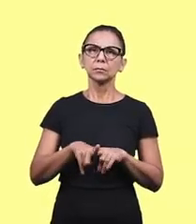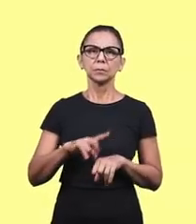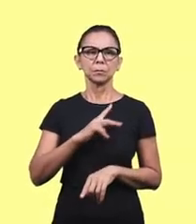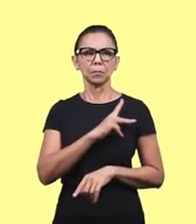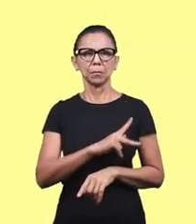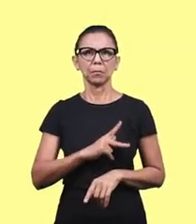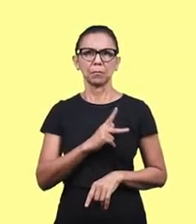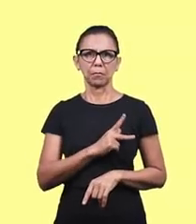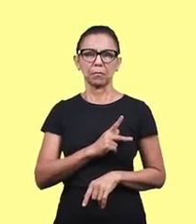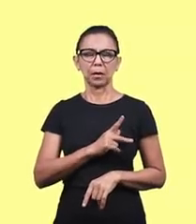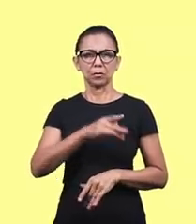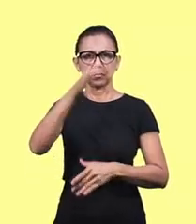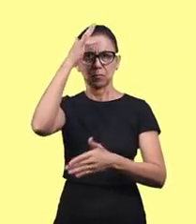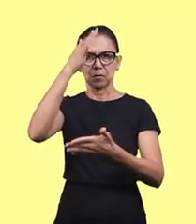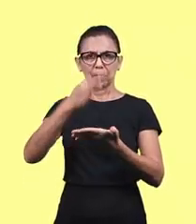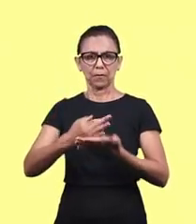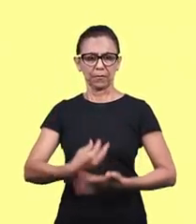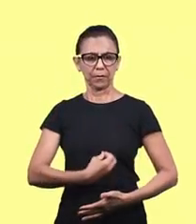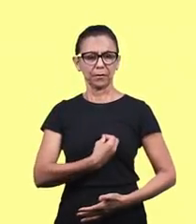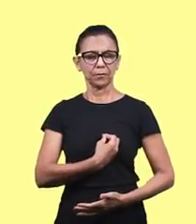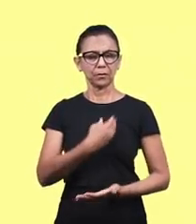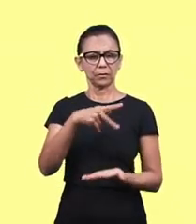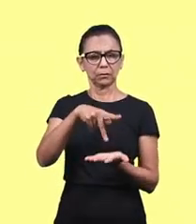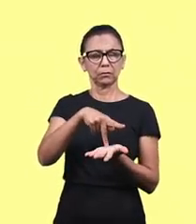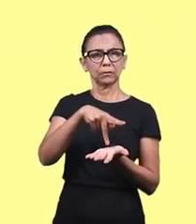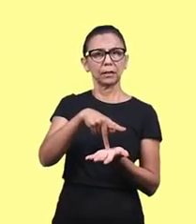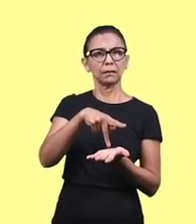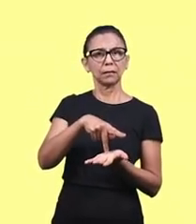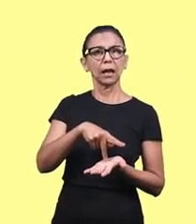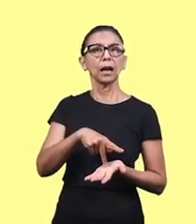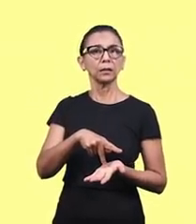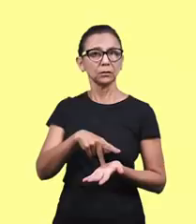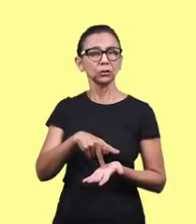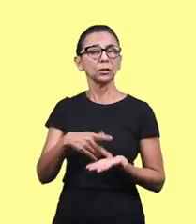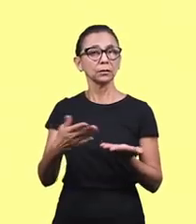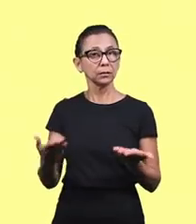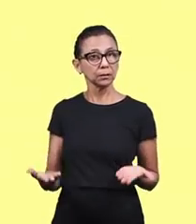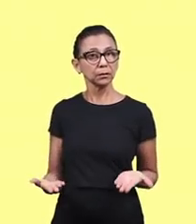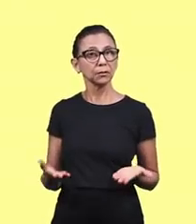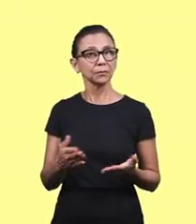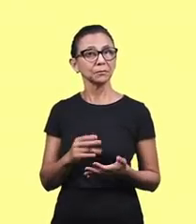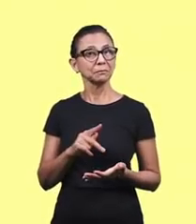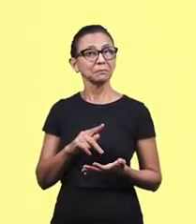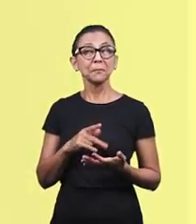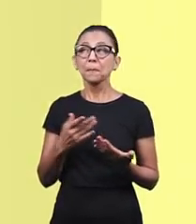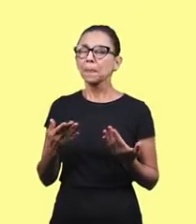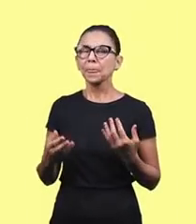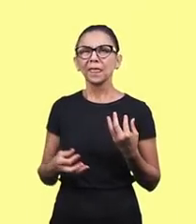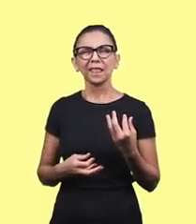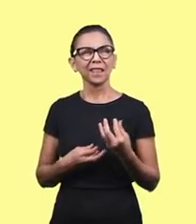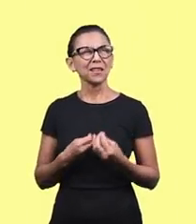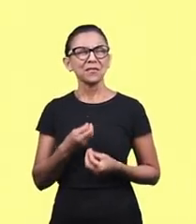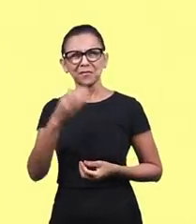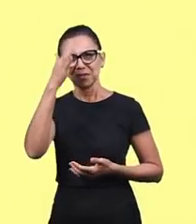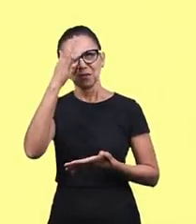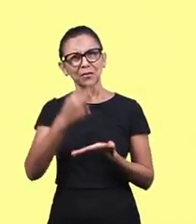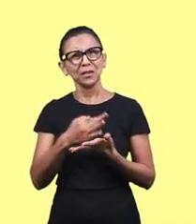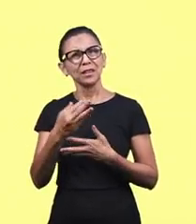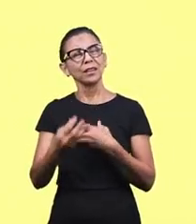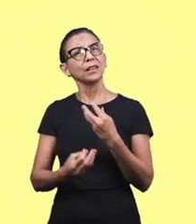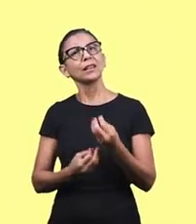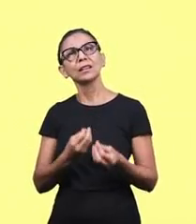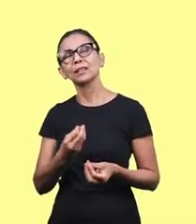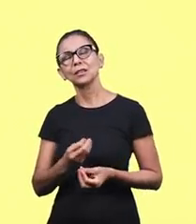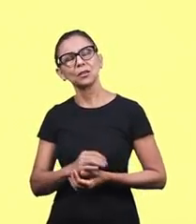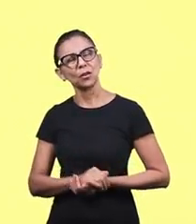verdadeira. E essa fé que nos faz permanecermos na presença do Senhor a cada momento. Mas e como que é essa